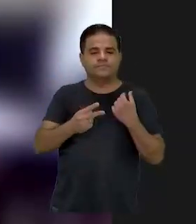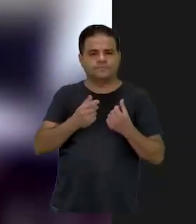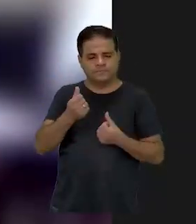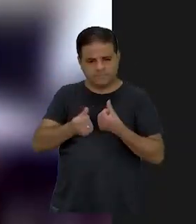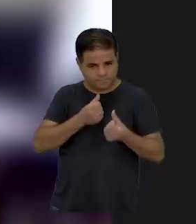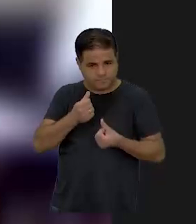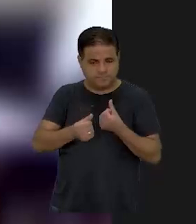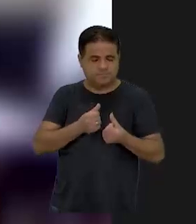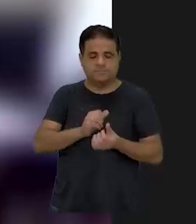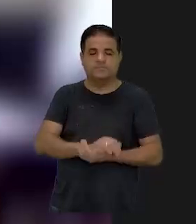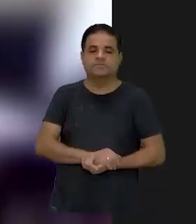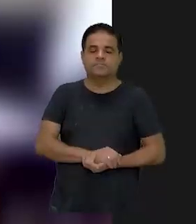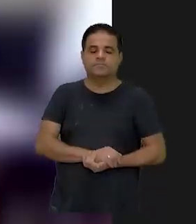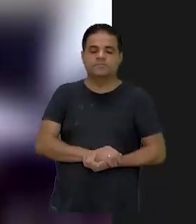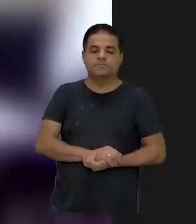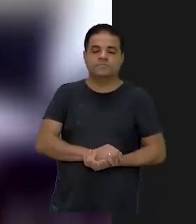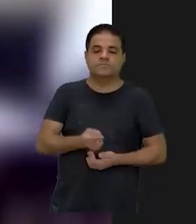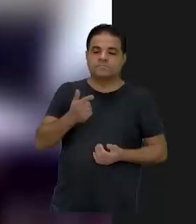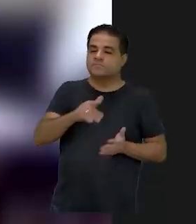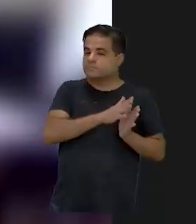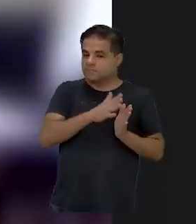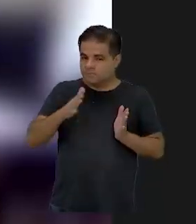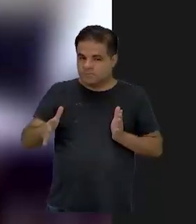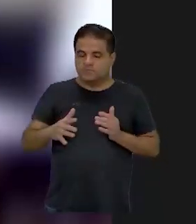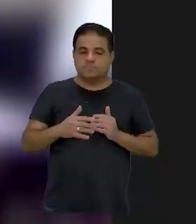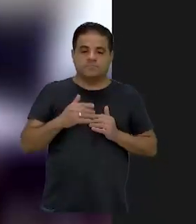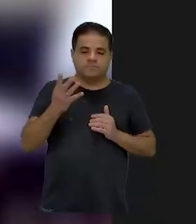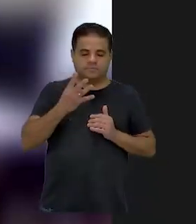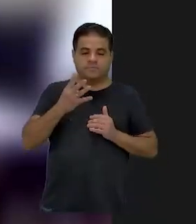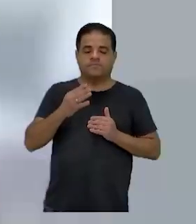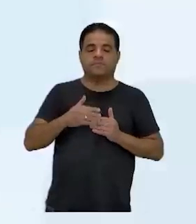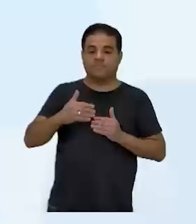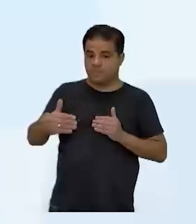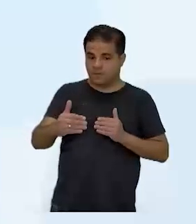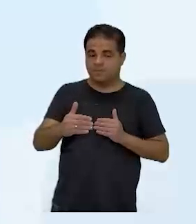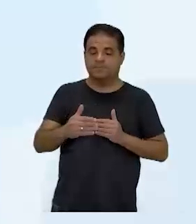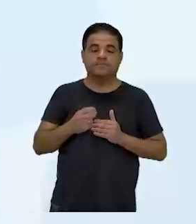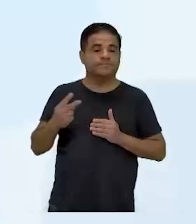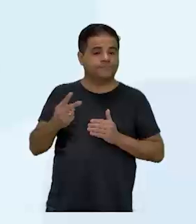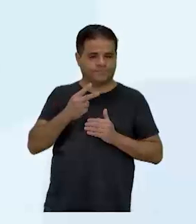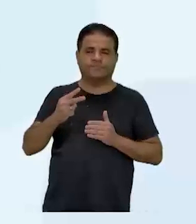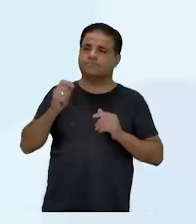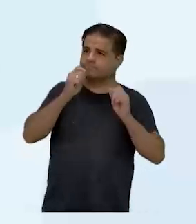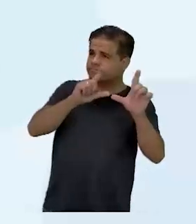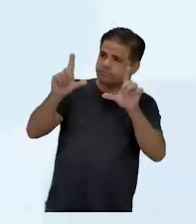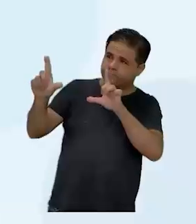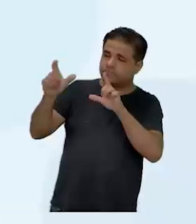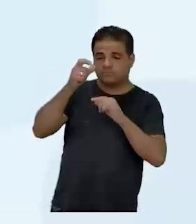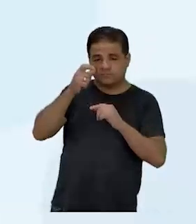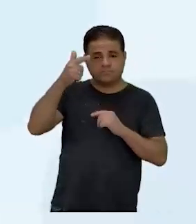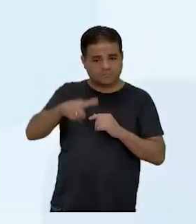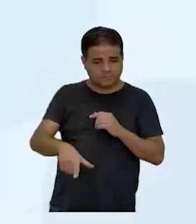Não necessariamente eles vão agir, mas eles podem ser propositivos, inclusive de modo muito